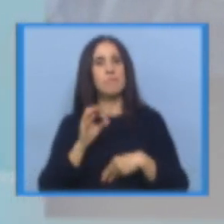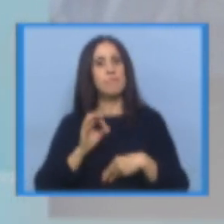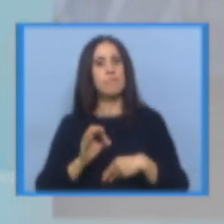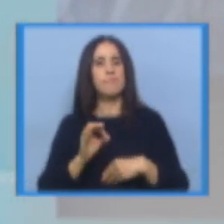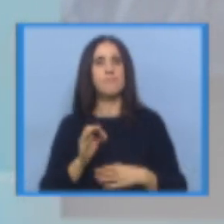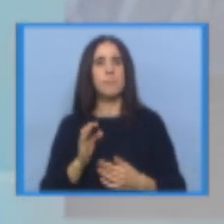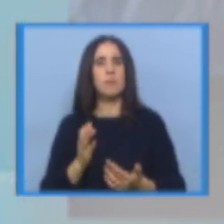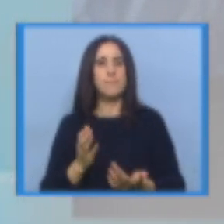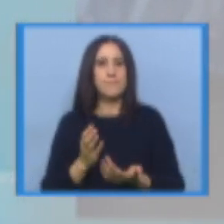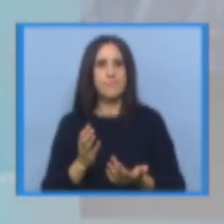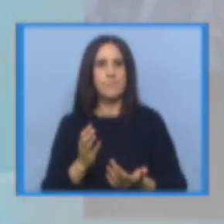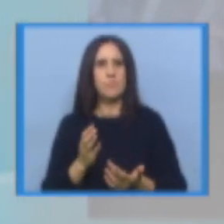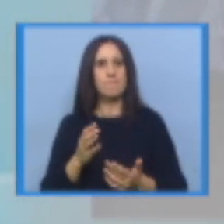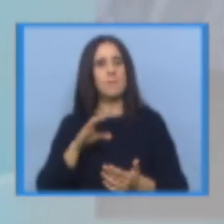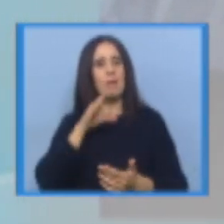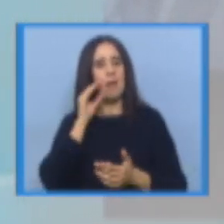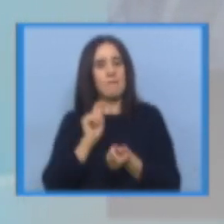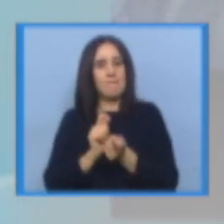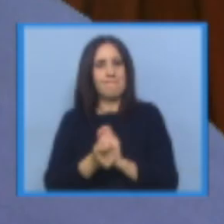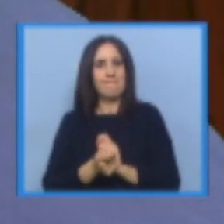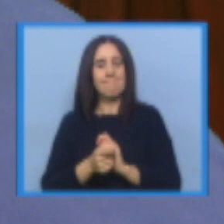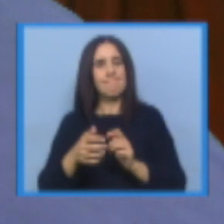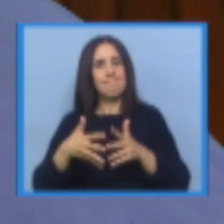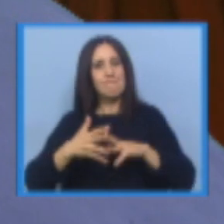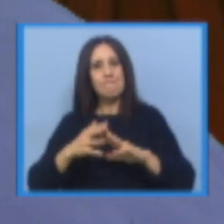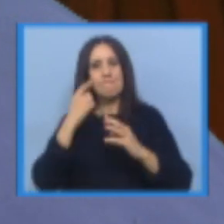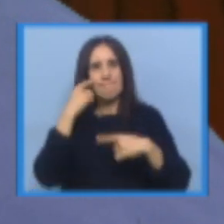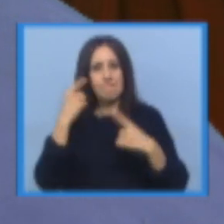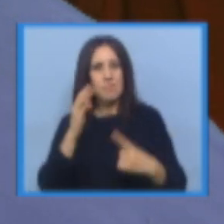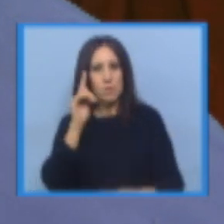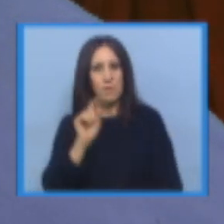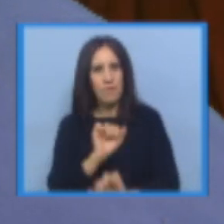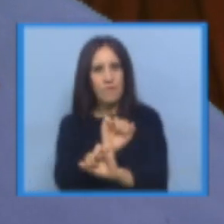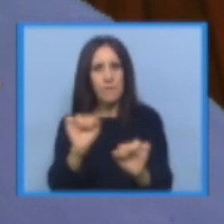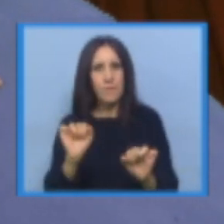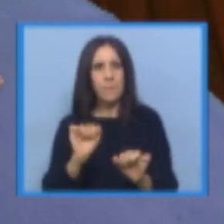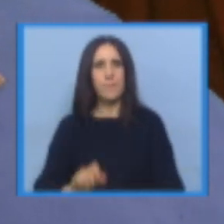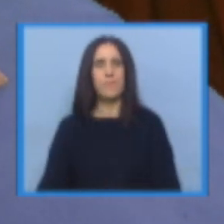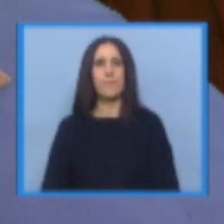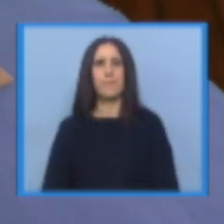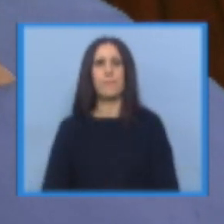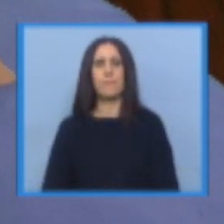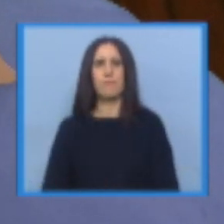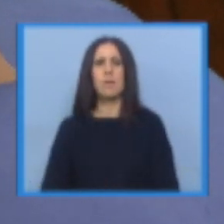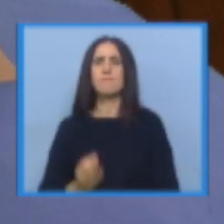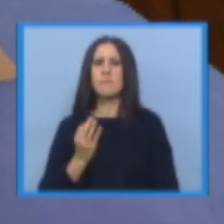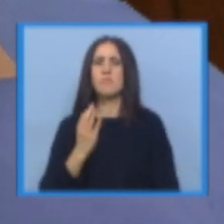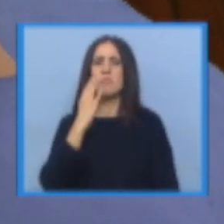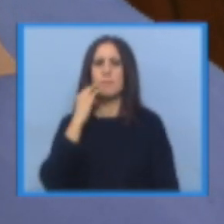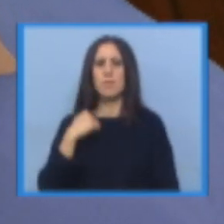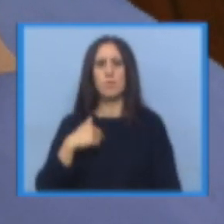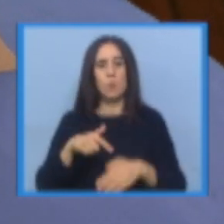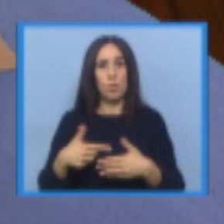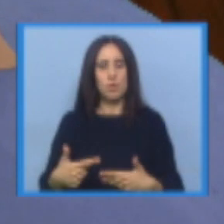afirmação madura da sua fé. Sim, quer dizer, eu acho que hoje os progressos vão-se fazendo muito mais